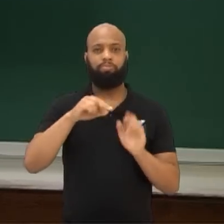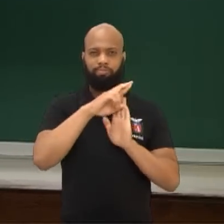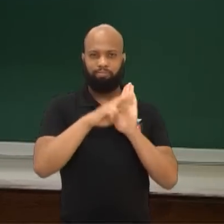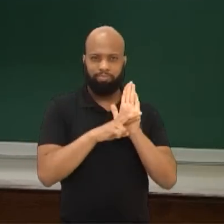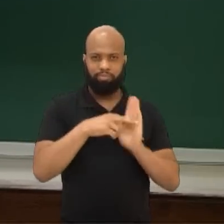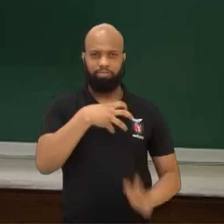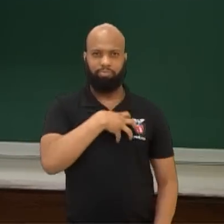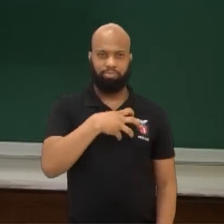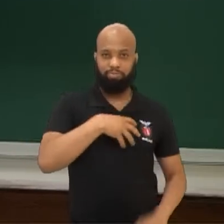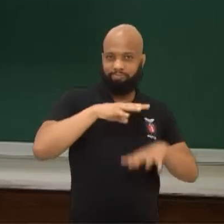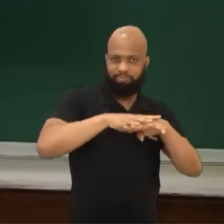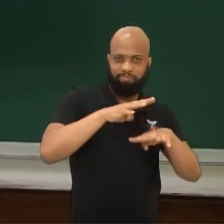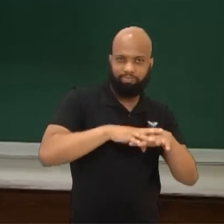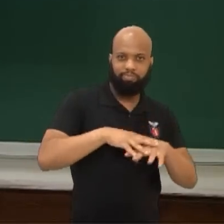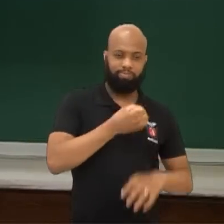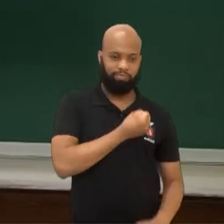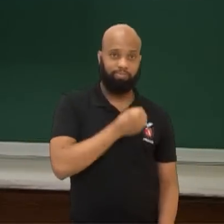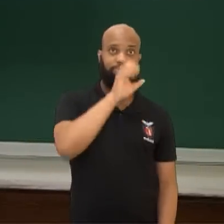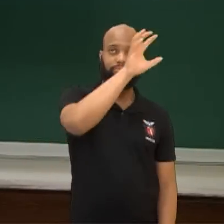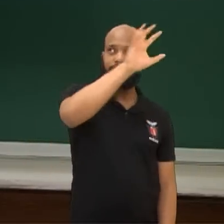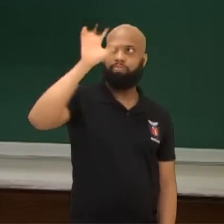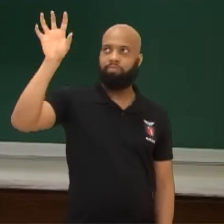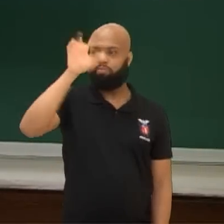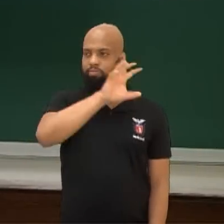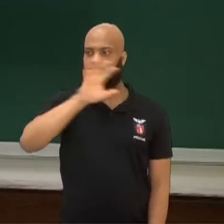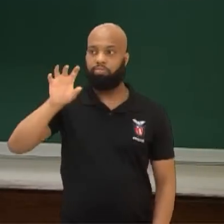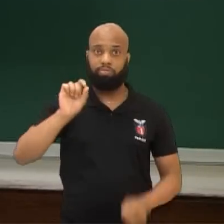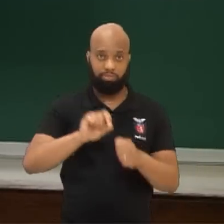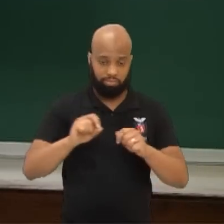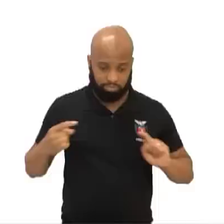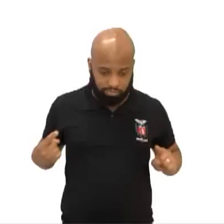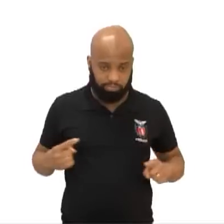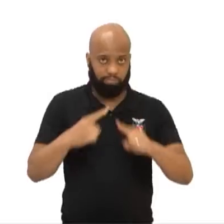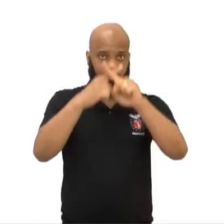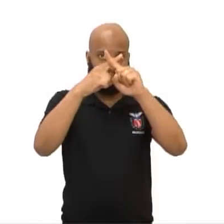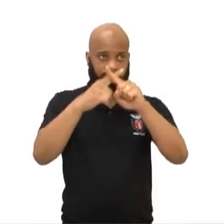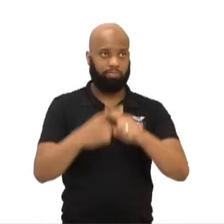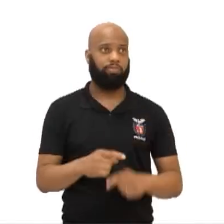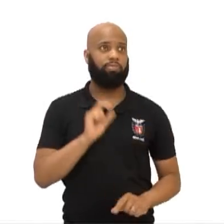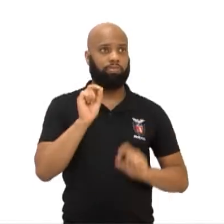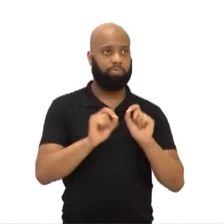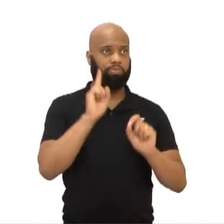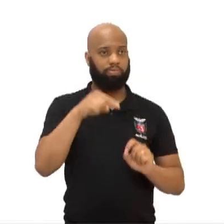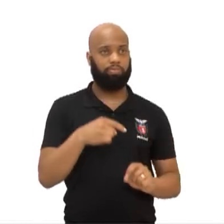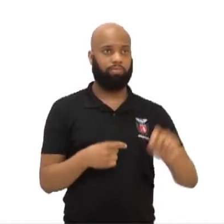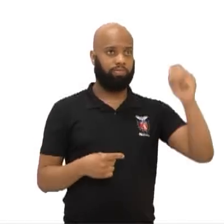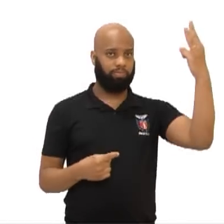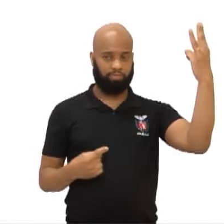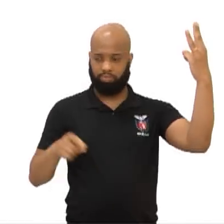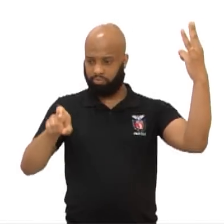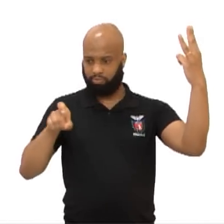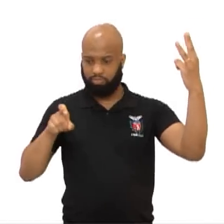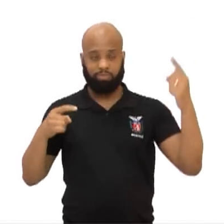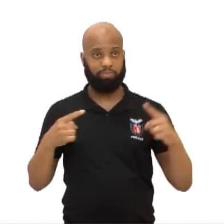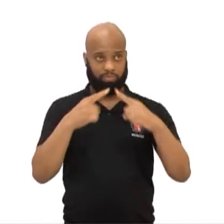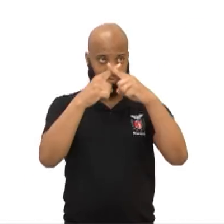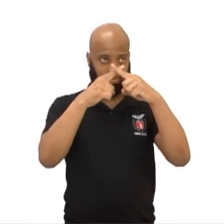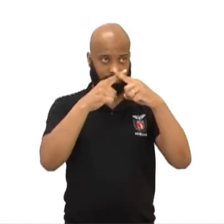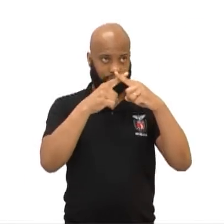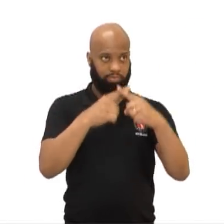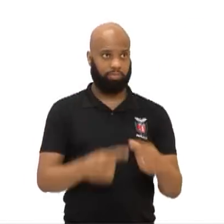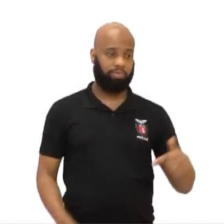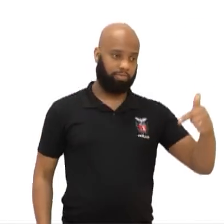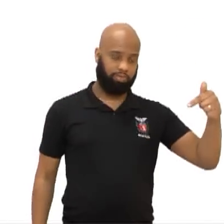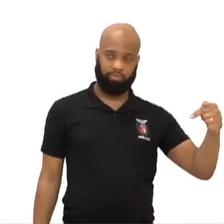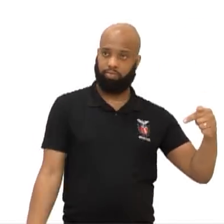3 simples, eu vou fazer a multiplicação. 3x igual a 7 vezes 6. Logo,